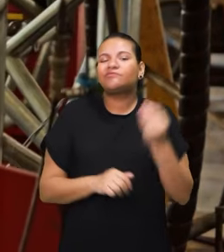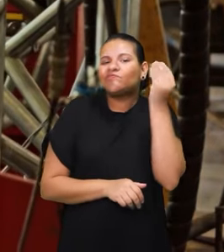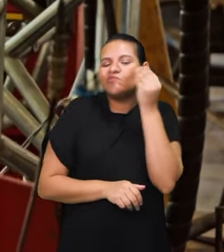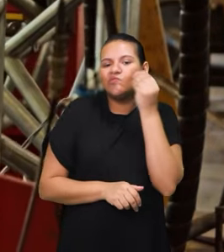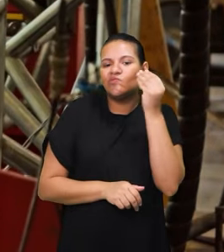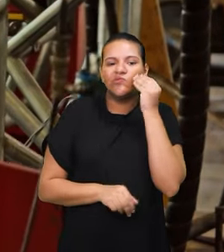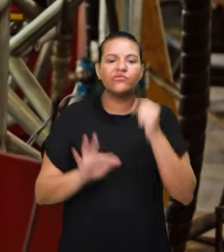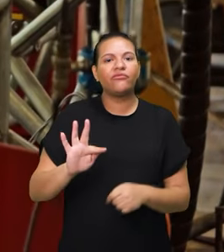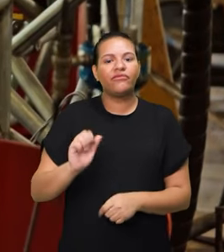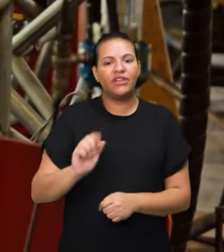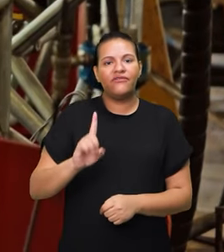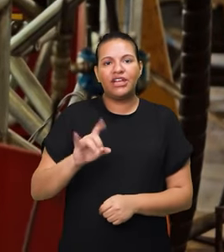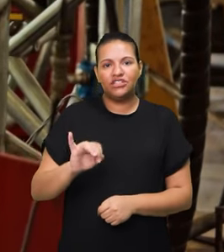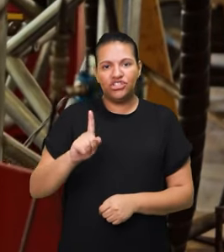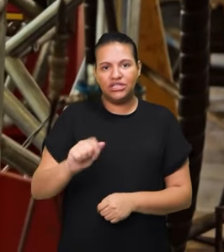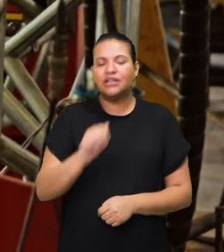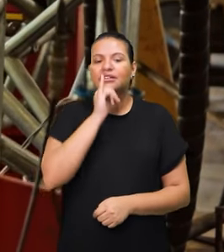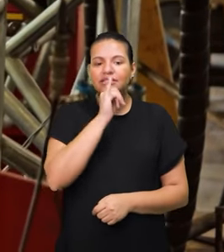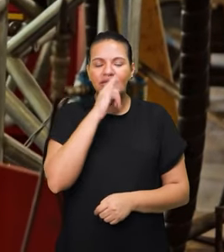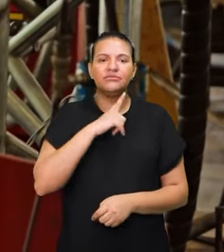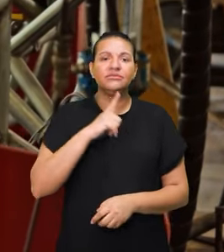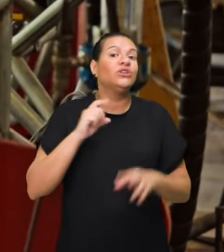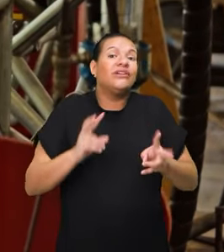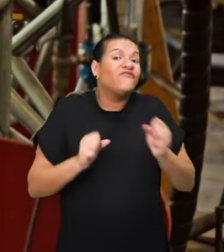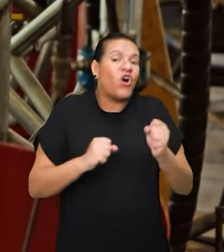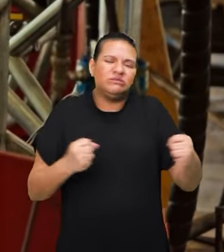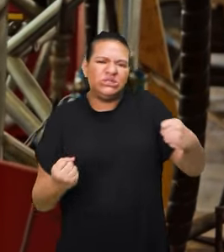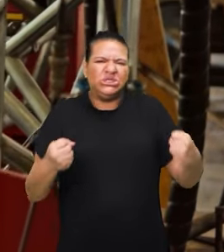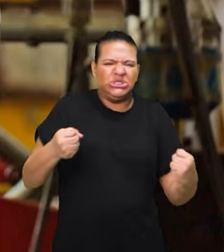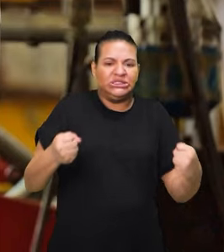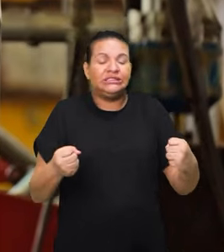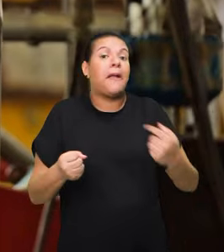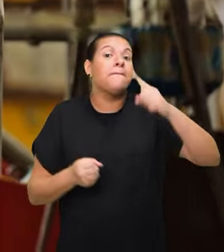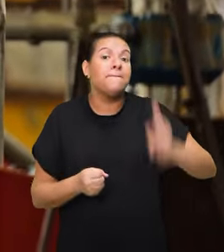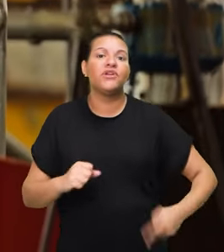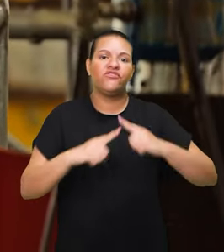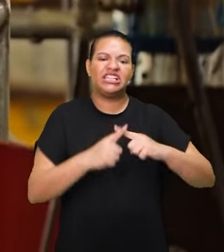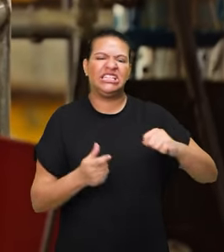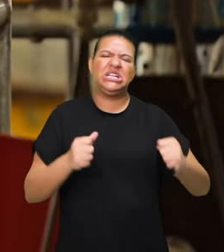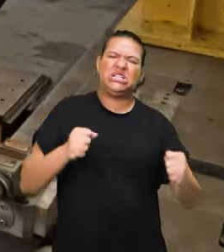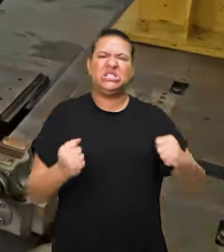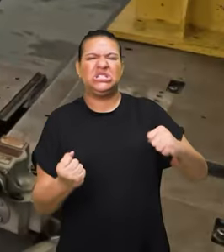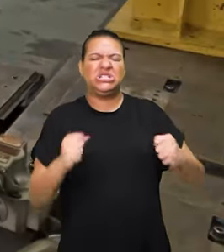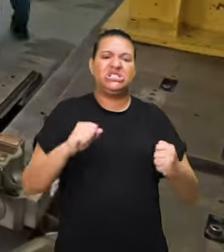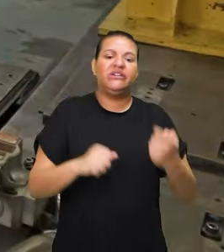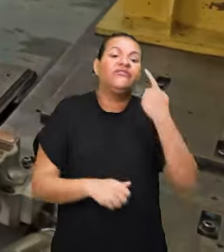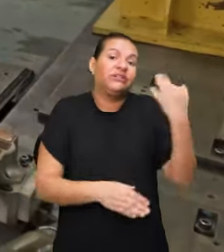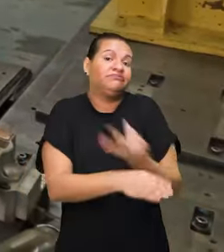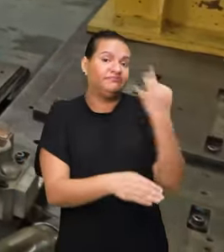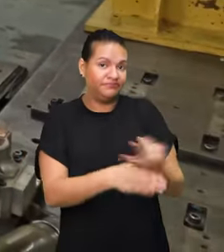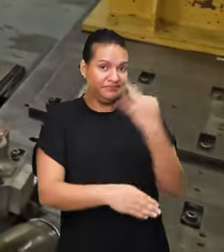parte dianteira e traseira Então a gente vai fazer uma aplicação constante de carga para um lado e pro outro e vai torcer ele durante 1000 ciclos